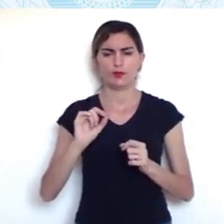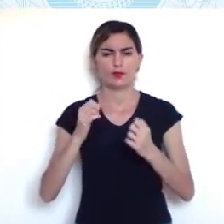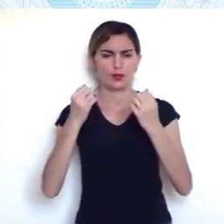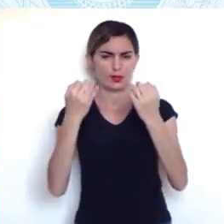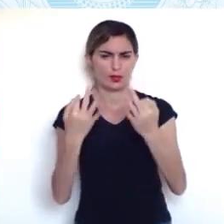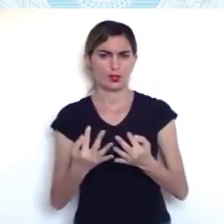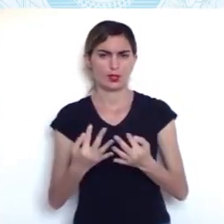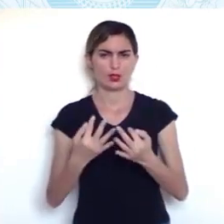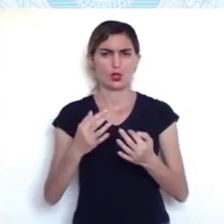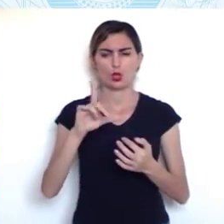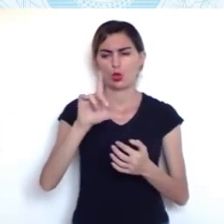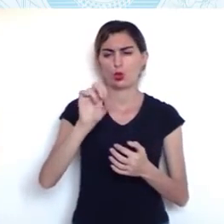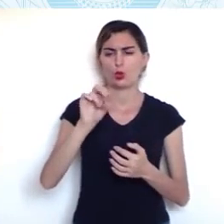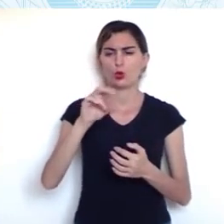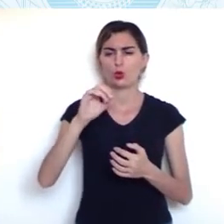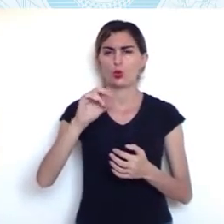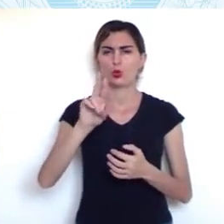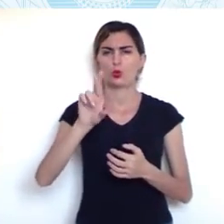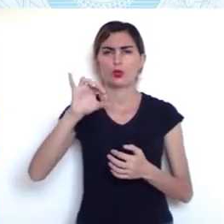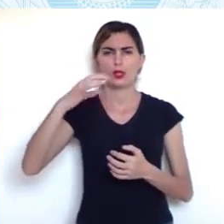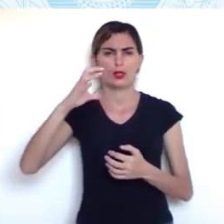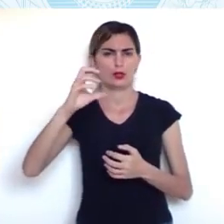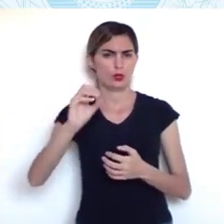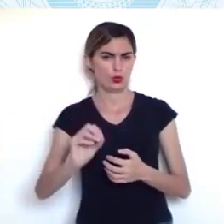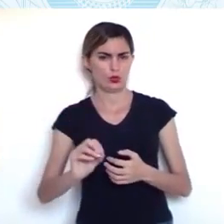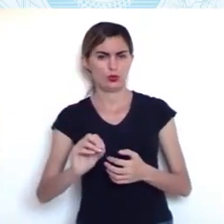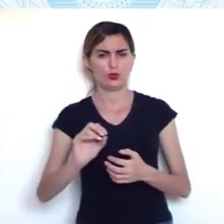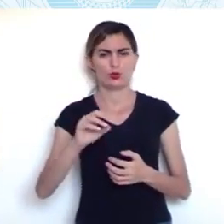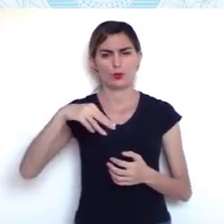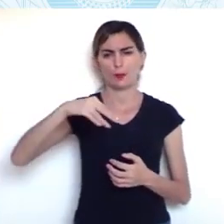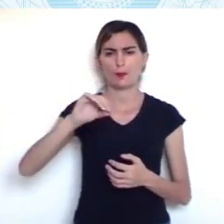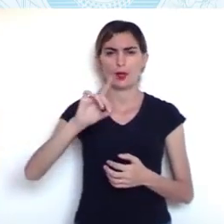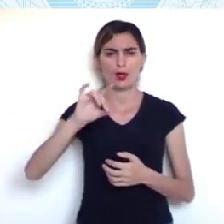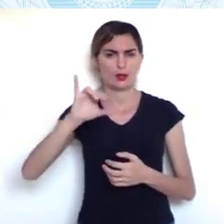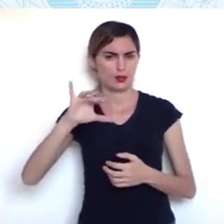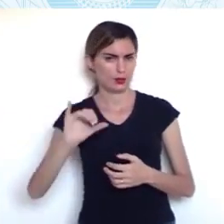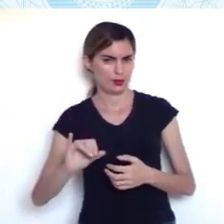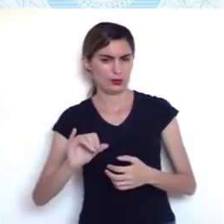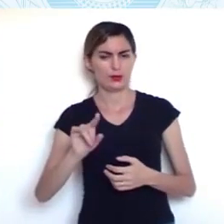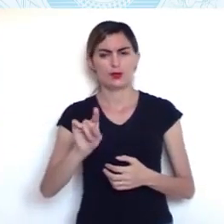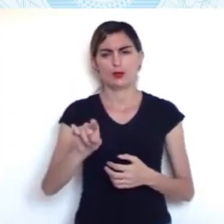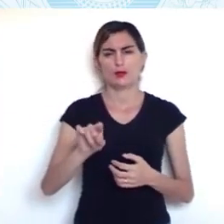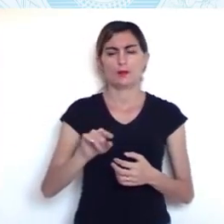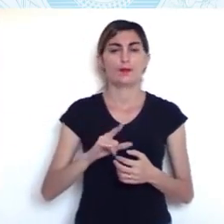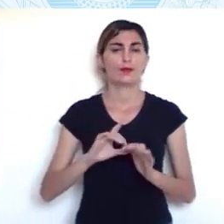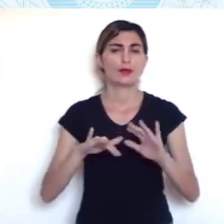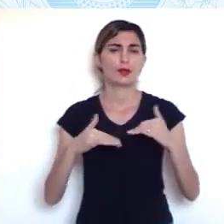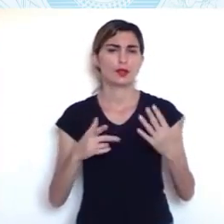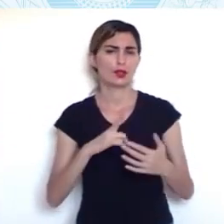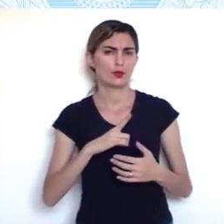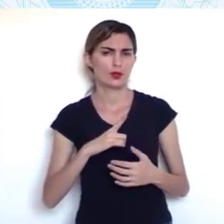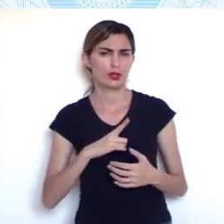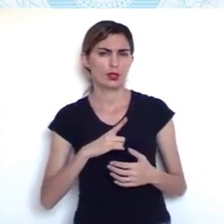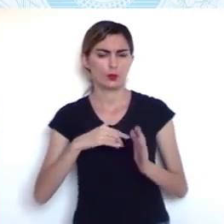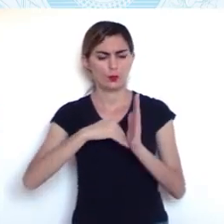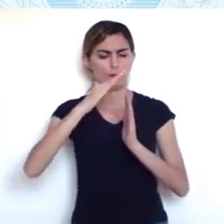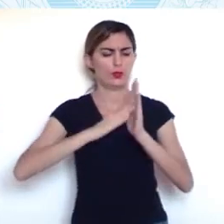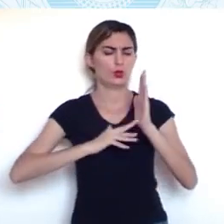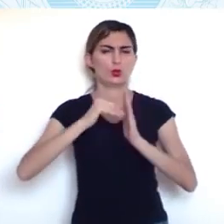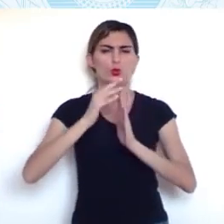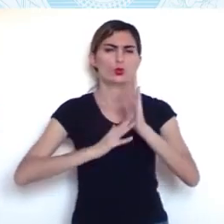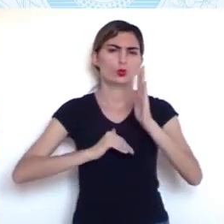inicialmente, o Lourenço de Médici, o Magnífico, né? Então aí vocês vão ter